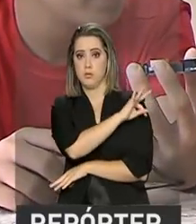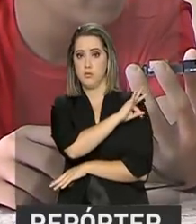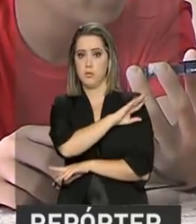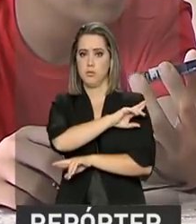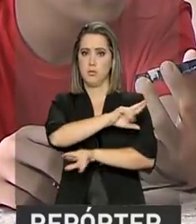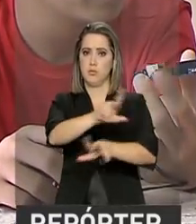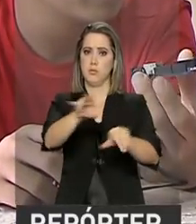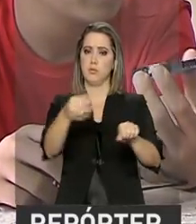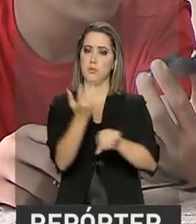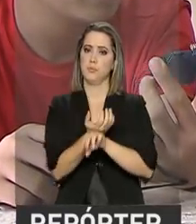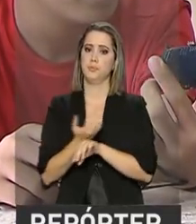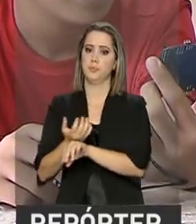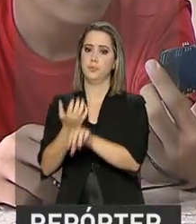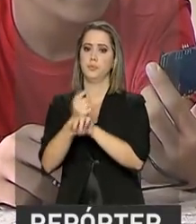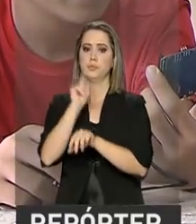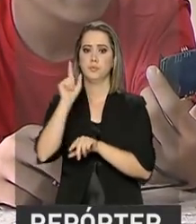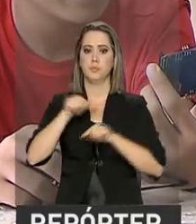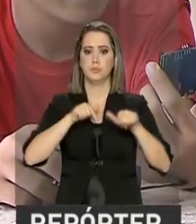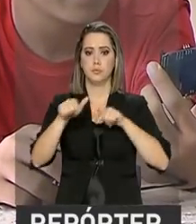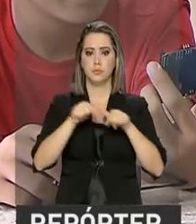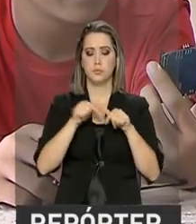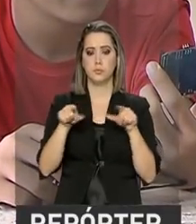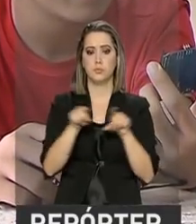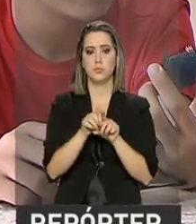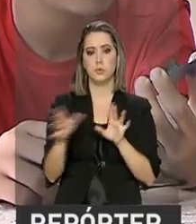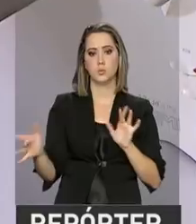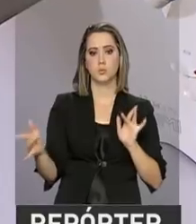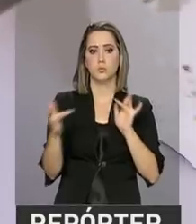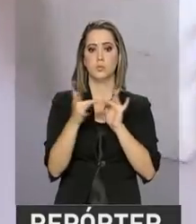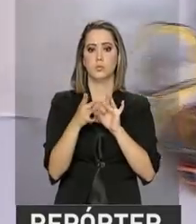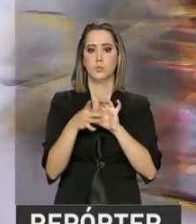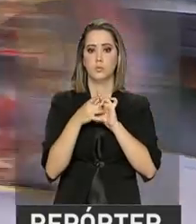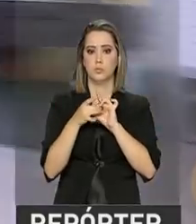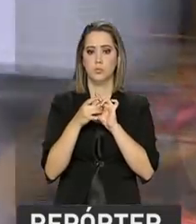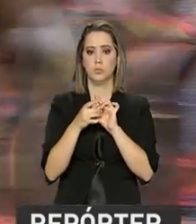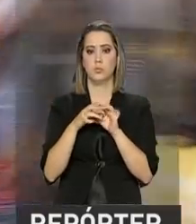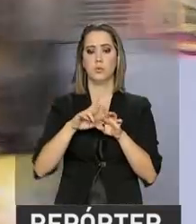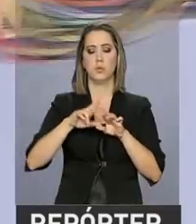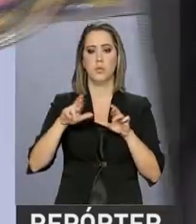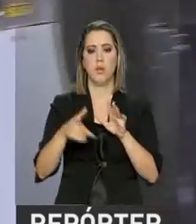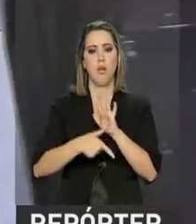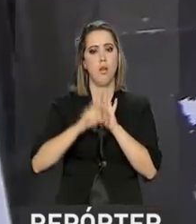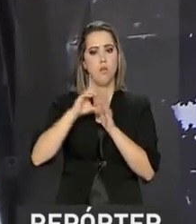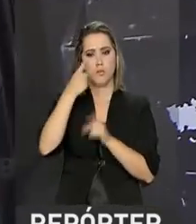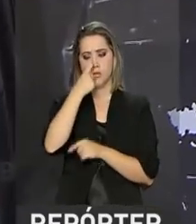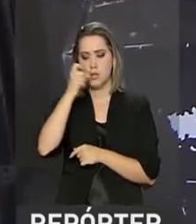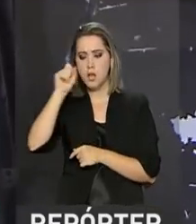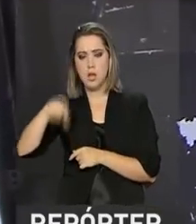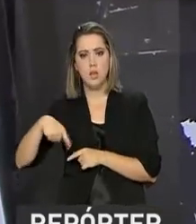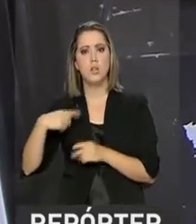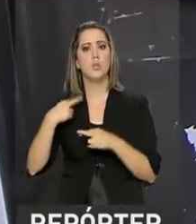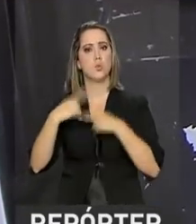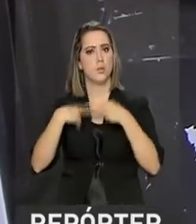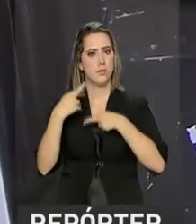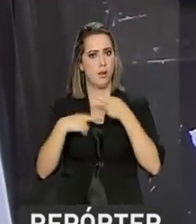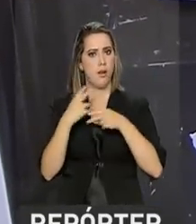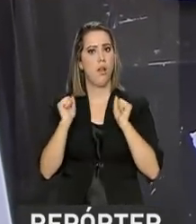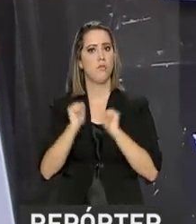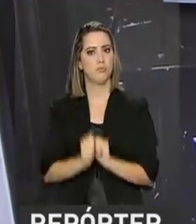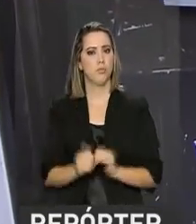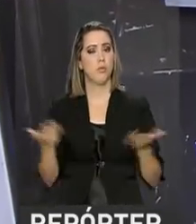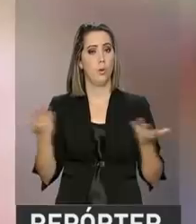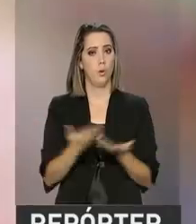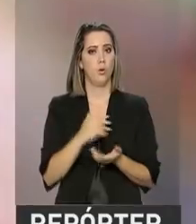várias disciplinas são trabalhadas de forma integrada. Materiais descartados também são usados para o desenvolvimento